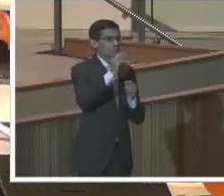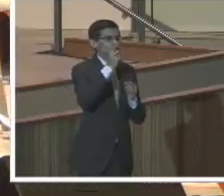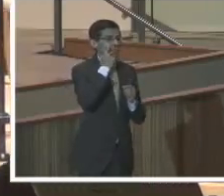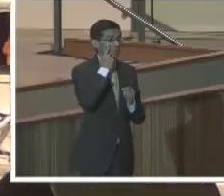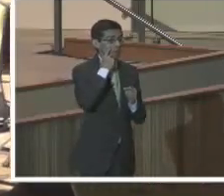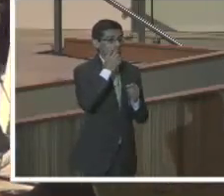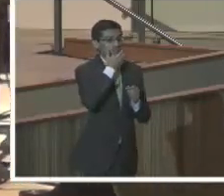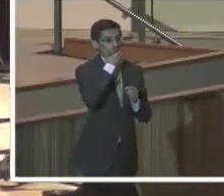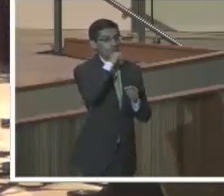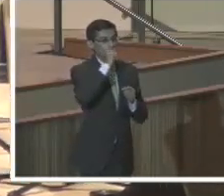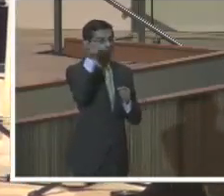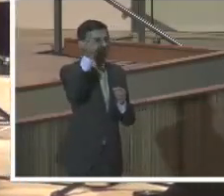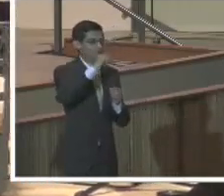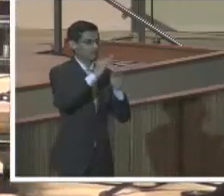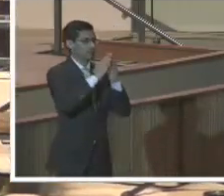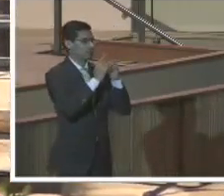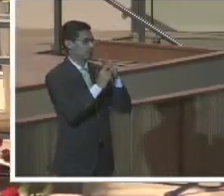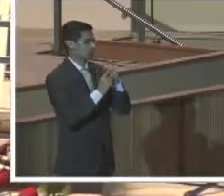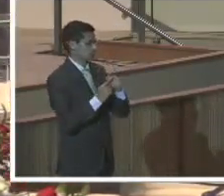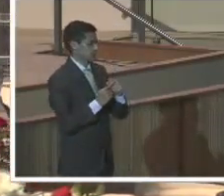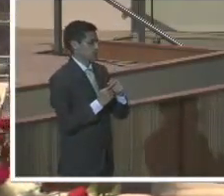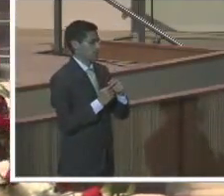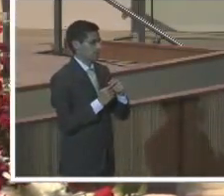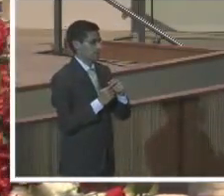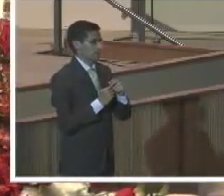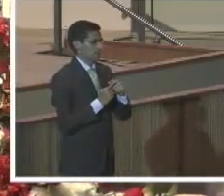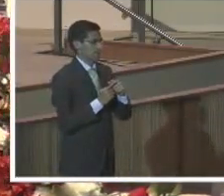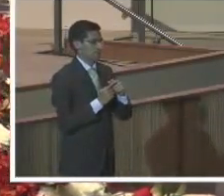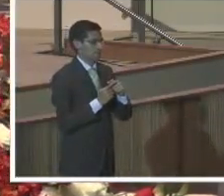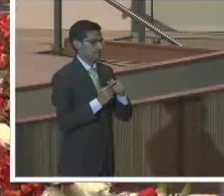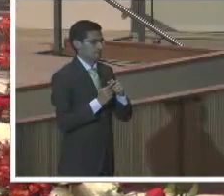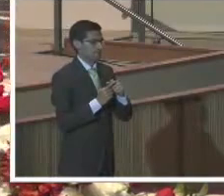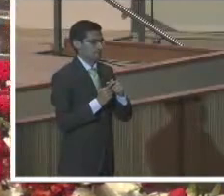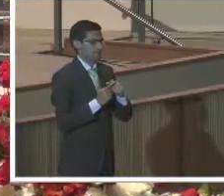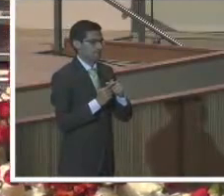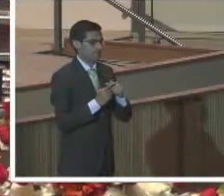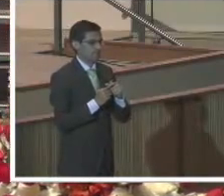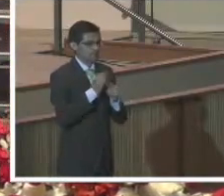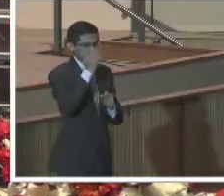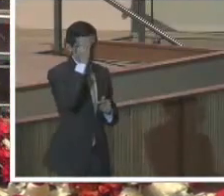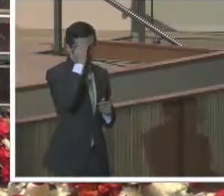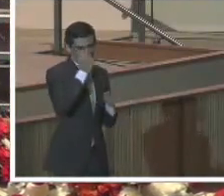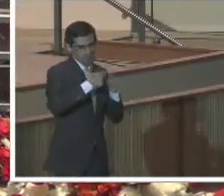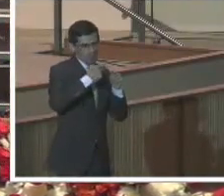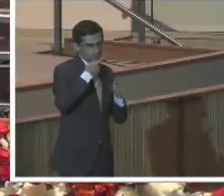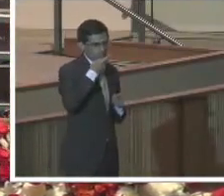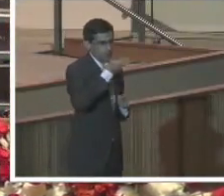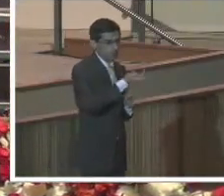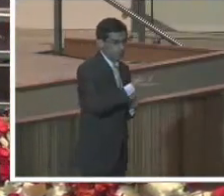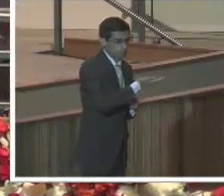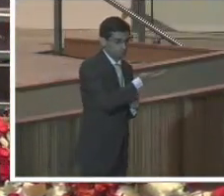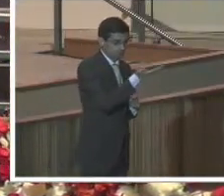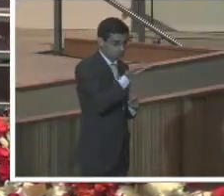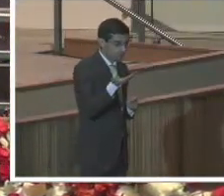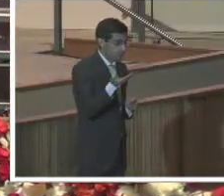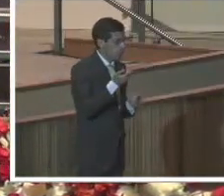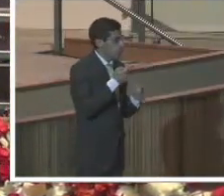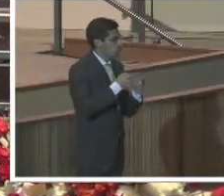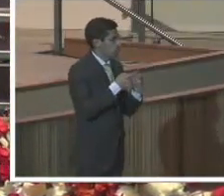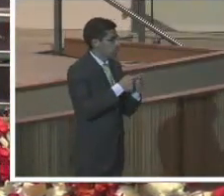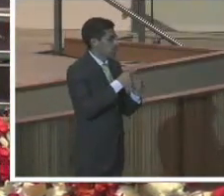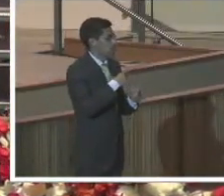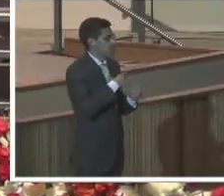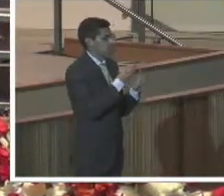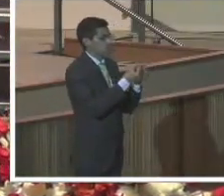É custoso para você. Sabe por que eu estou dizendo isso? É porque tem muita gente que